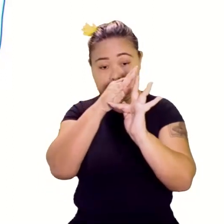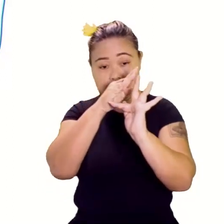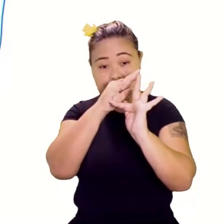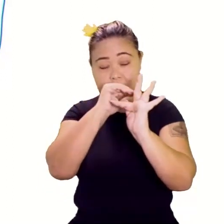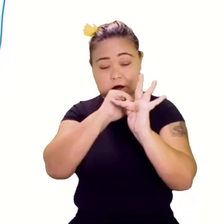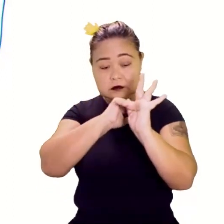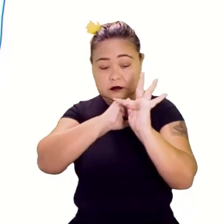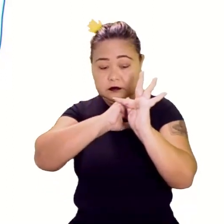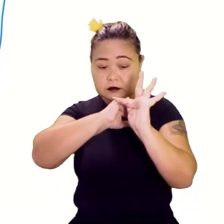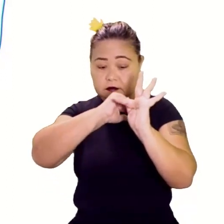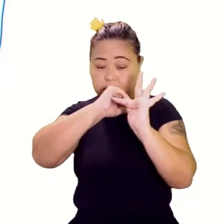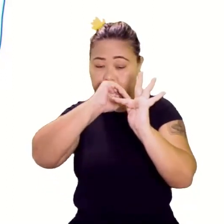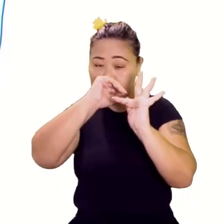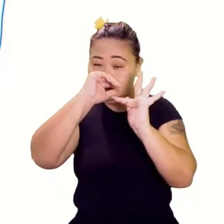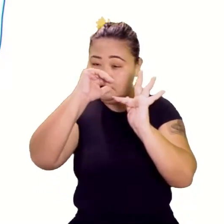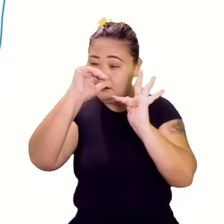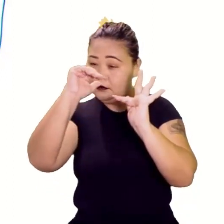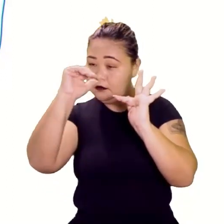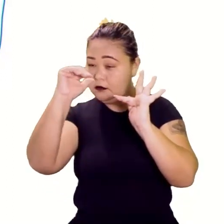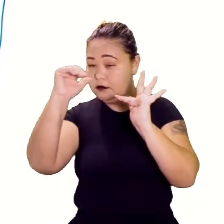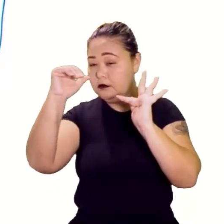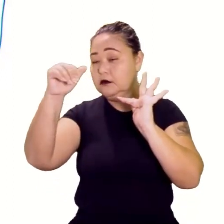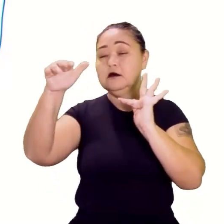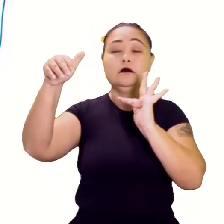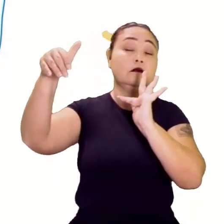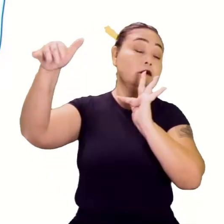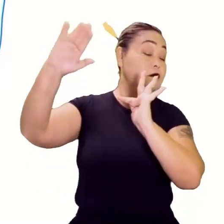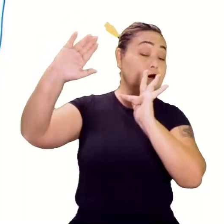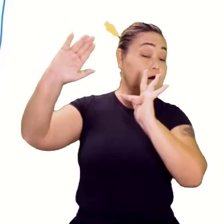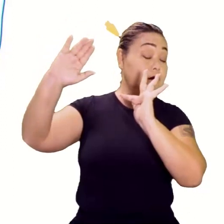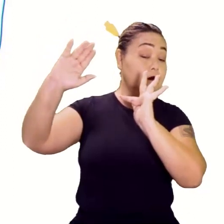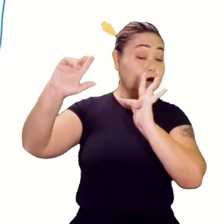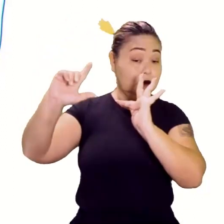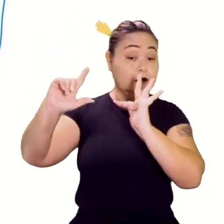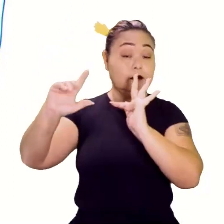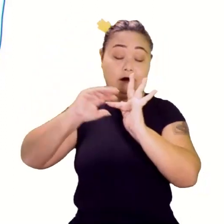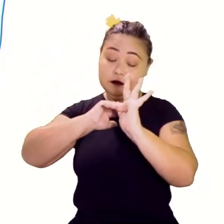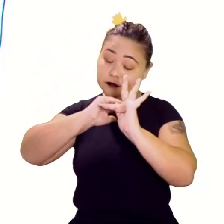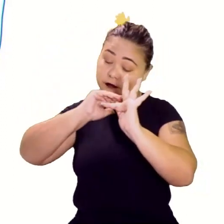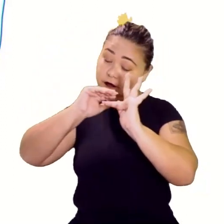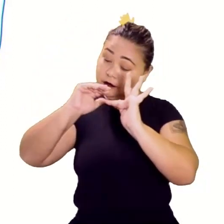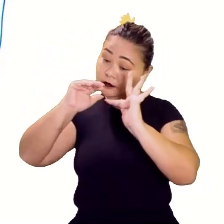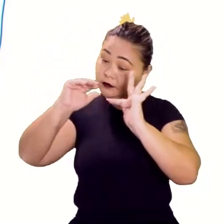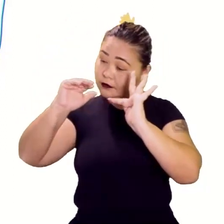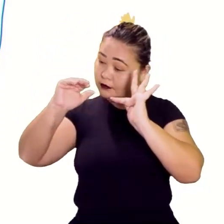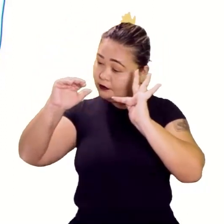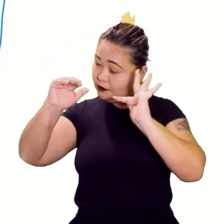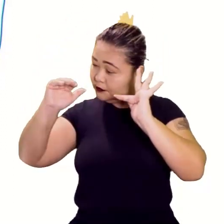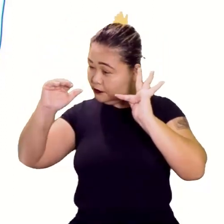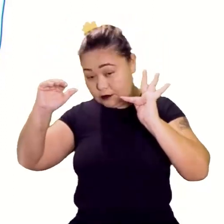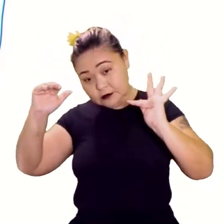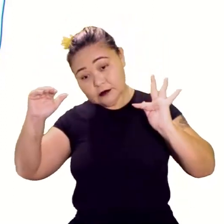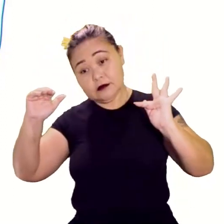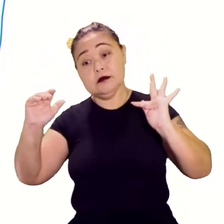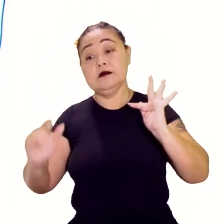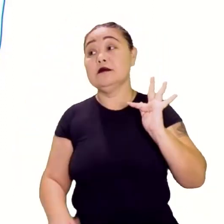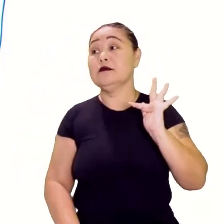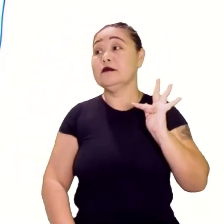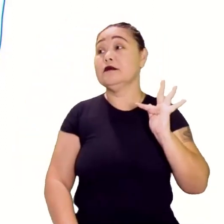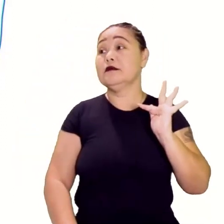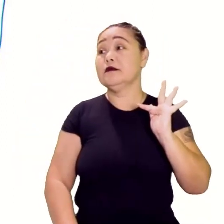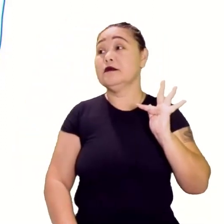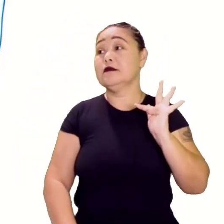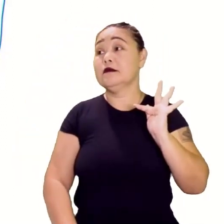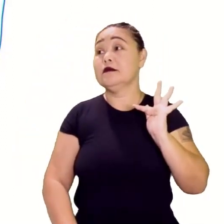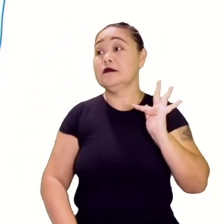vai além, como é que é? O infinito, e além. E vai só aumentando, né? Aumentando muito mesmo.